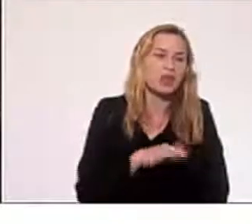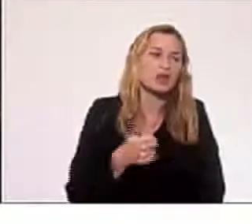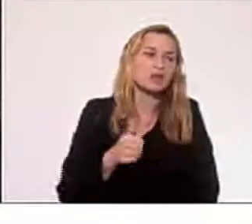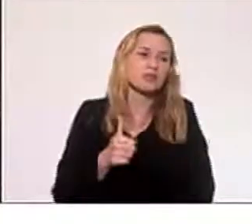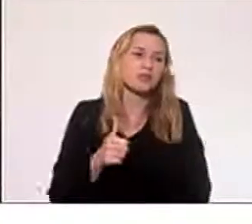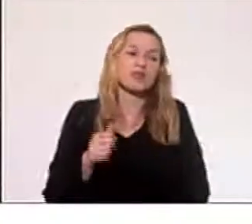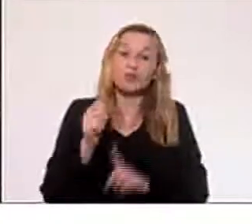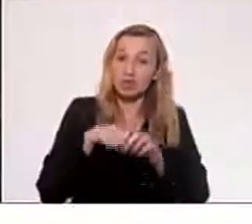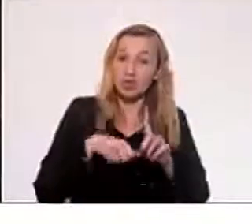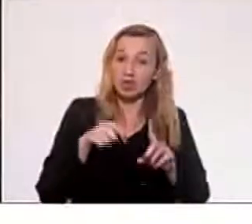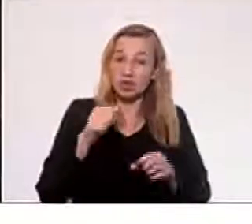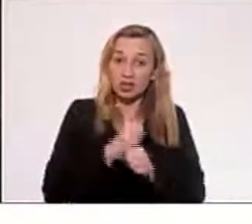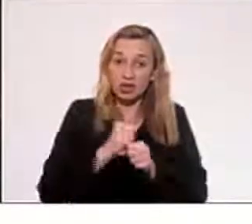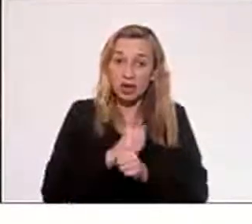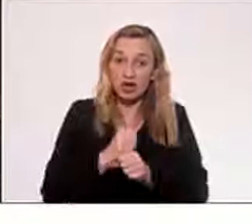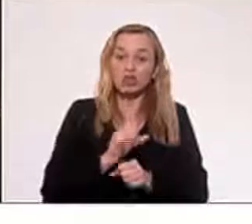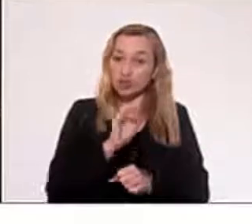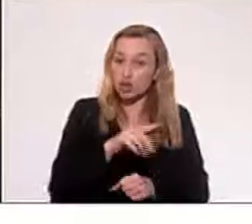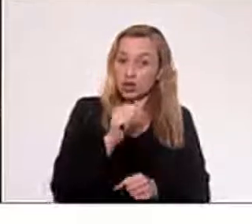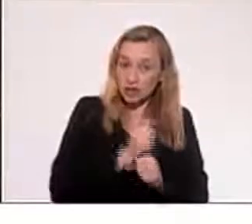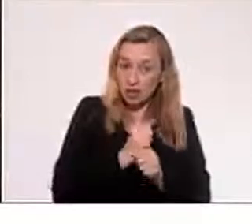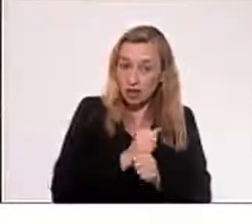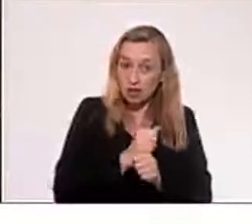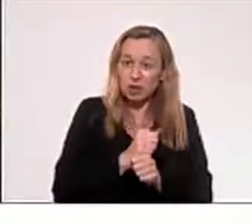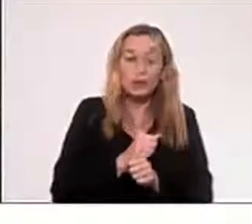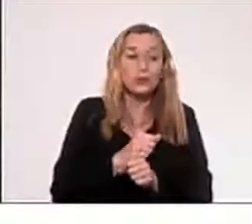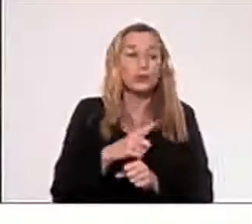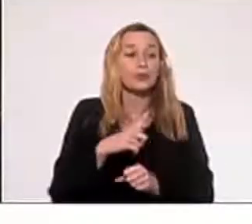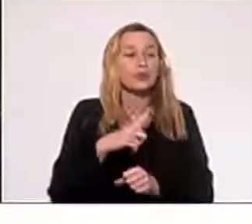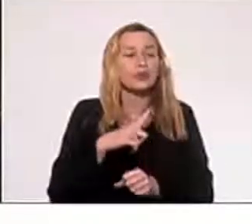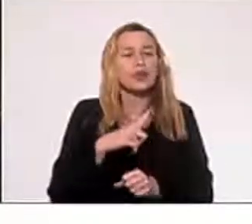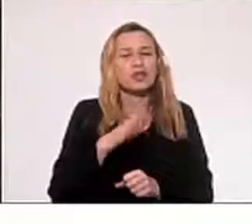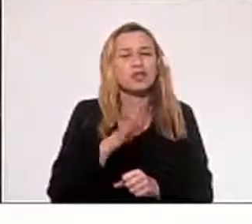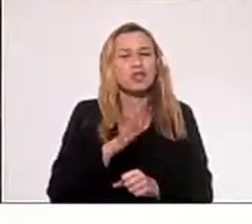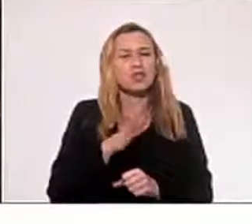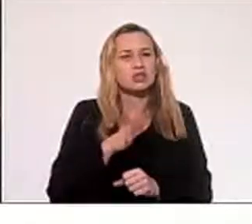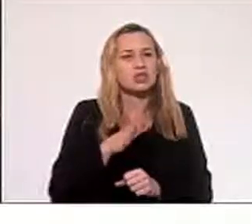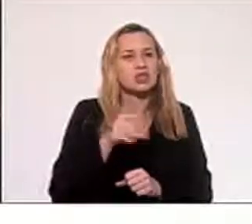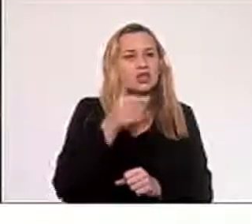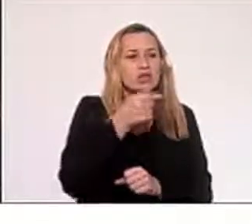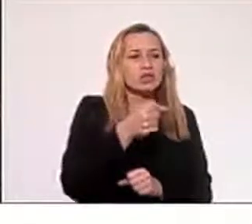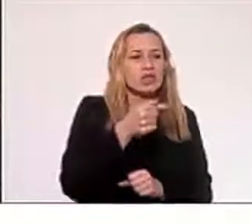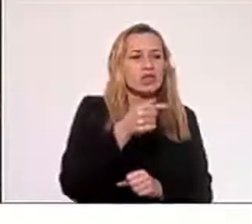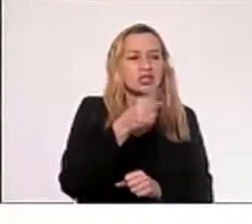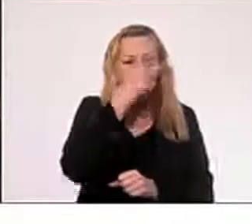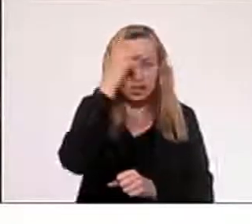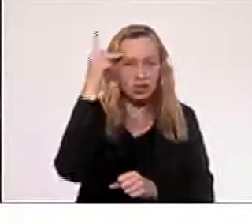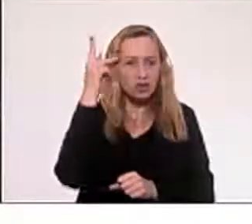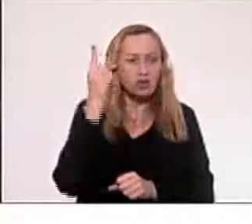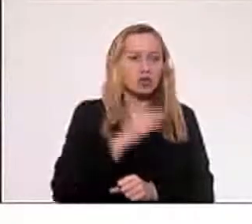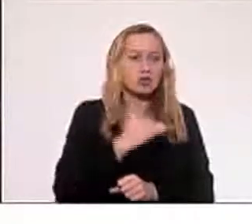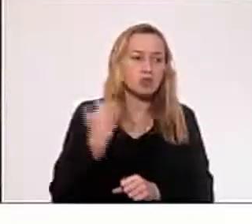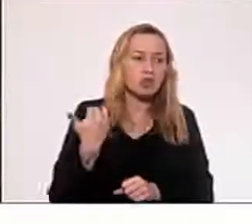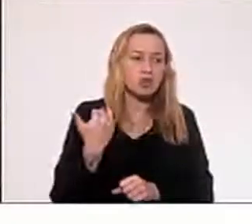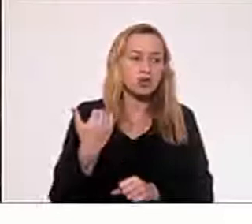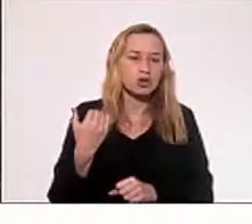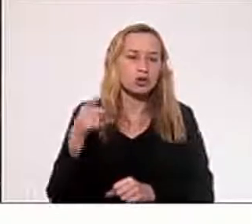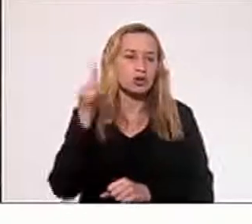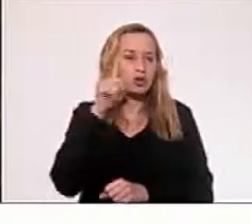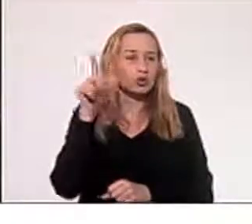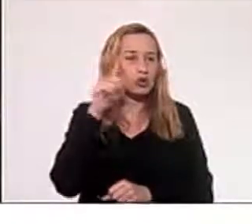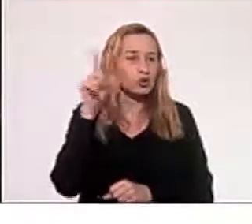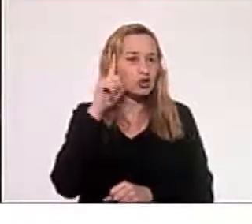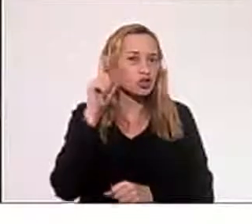meses desse ano, só desse ano, a gente tem uma média de 7 pessoas mortas ao